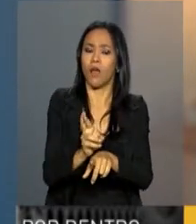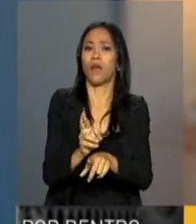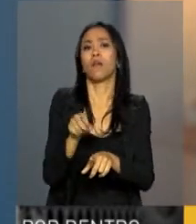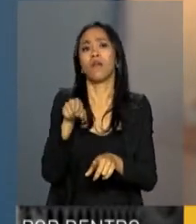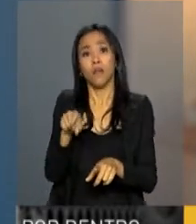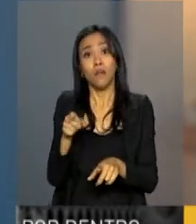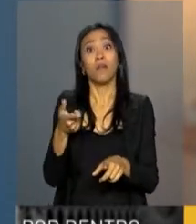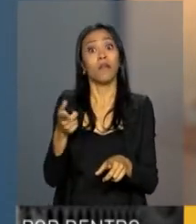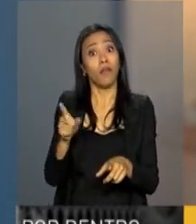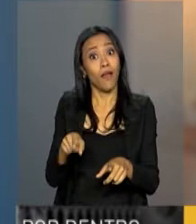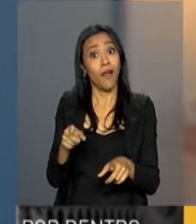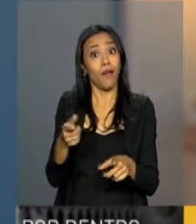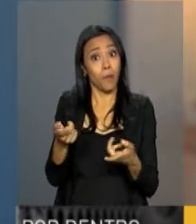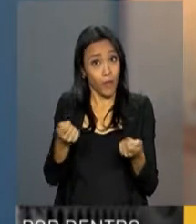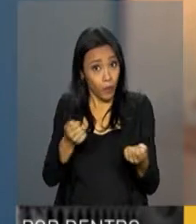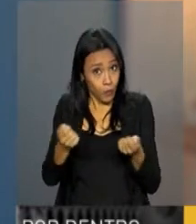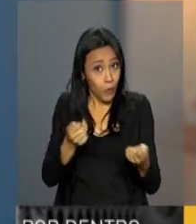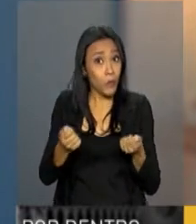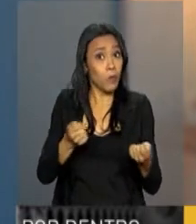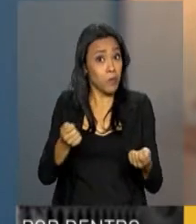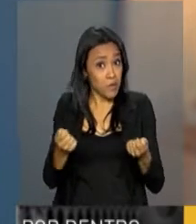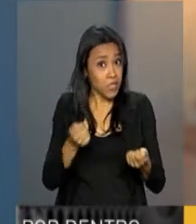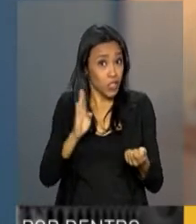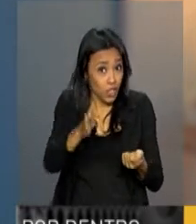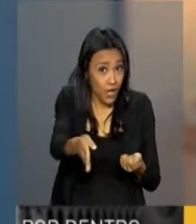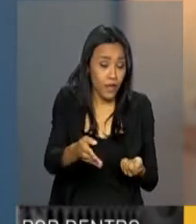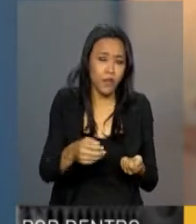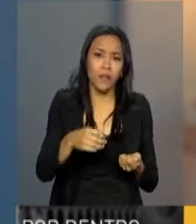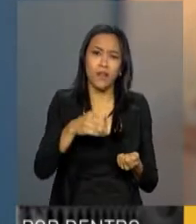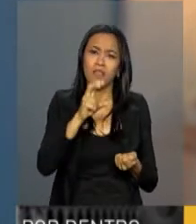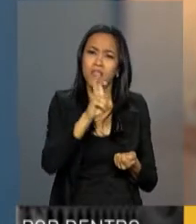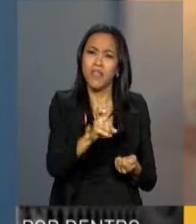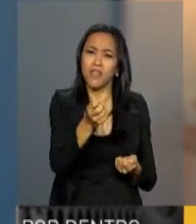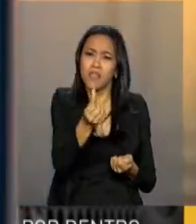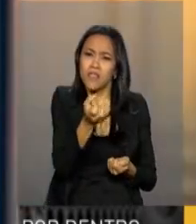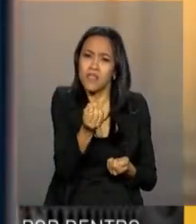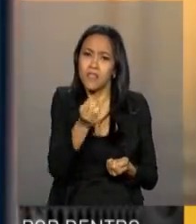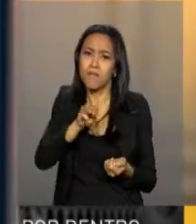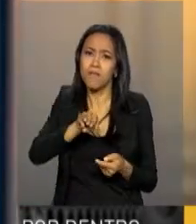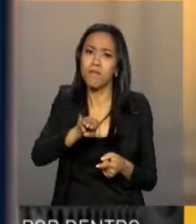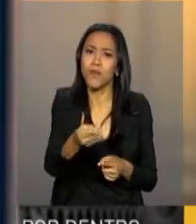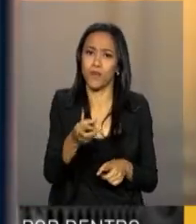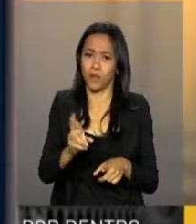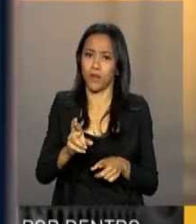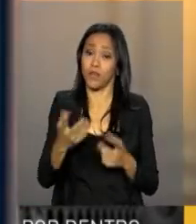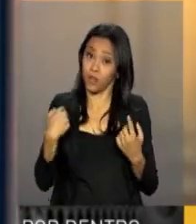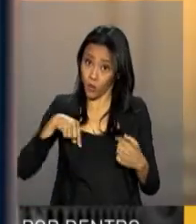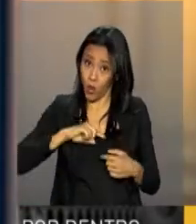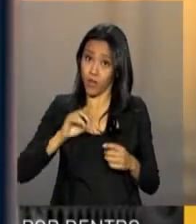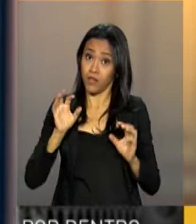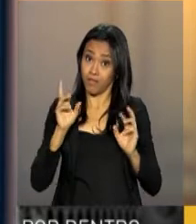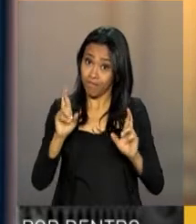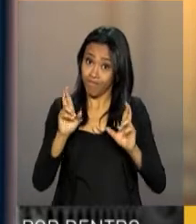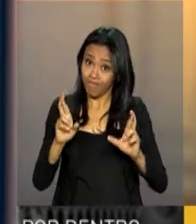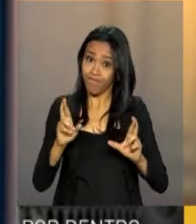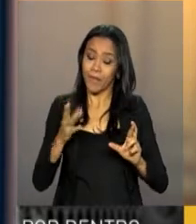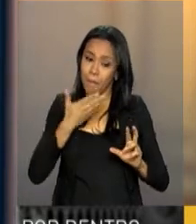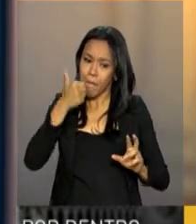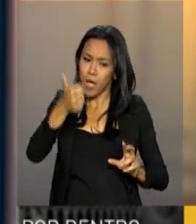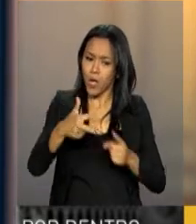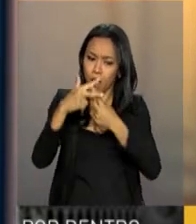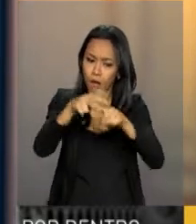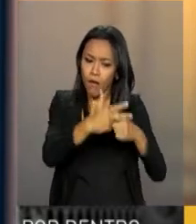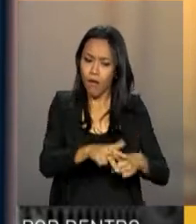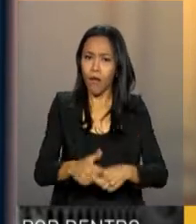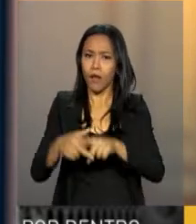de economia indireta na faixa de 560 milhões de reais. Nós pretendemos aprimorar esse